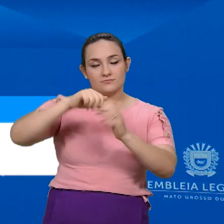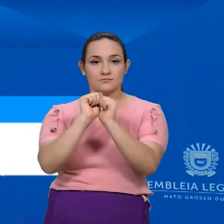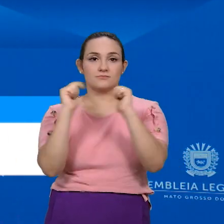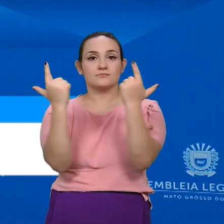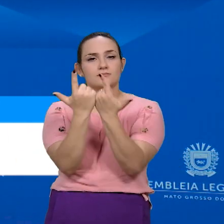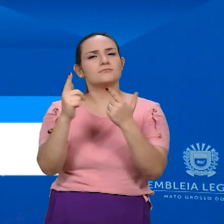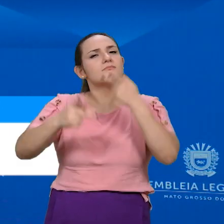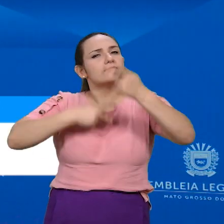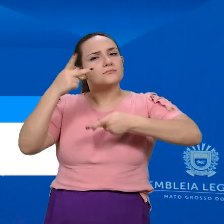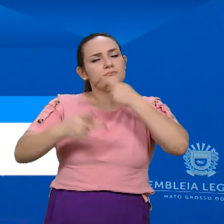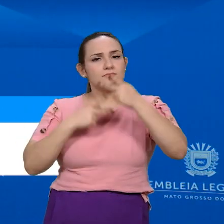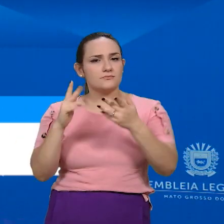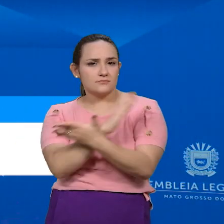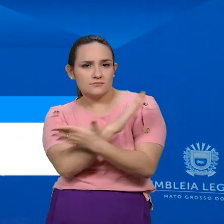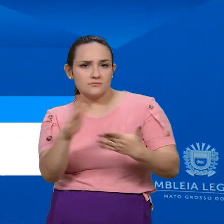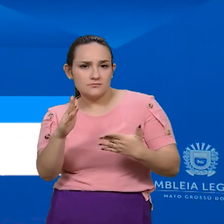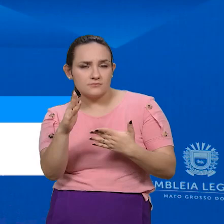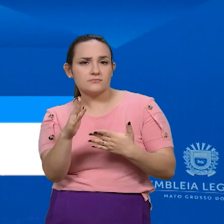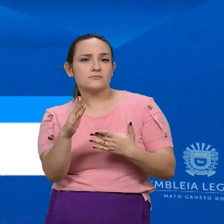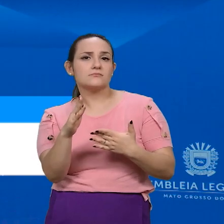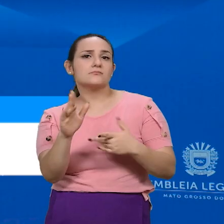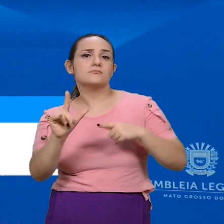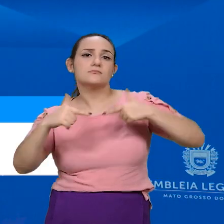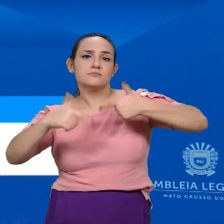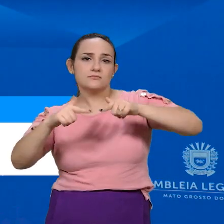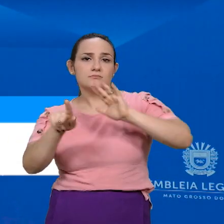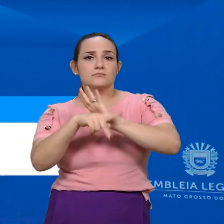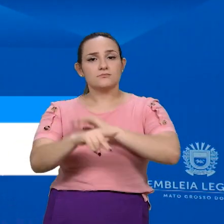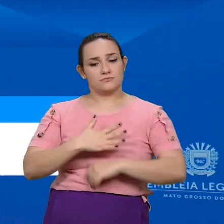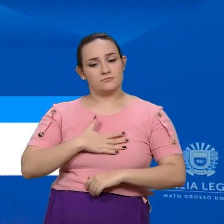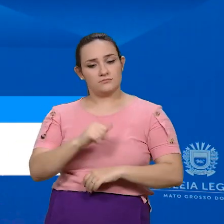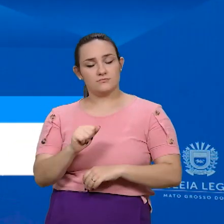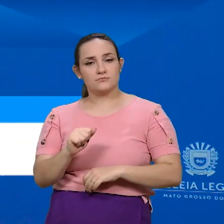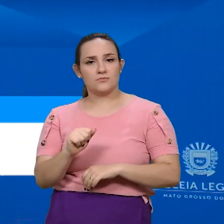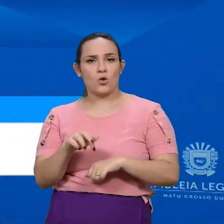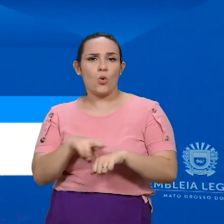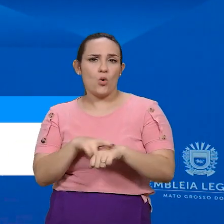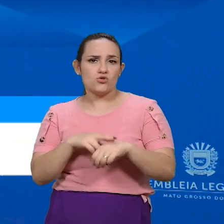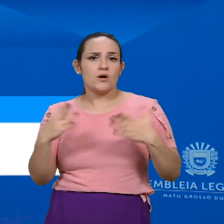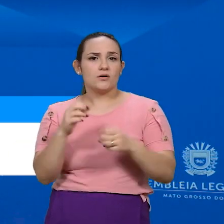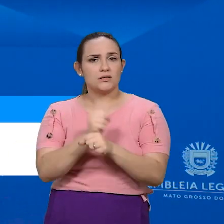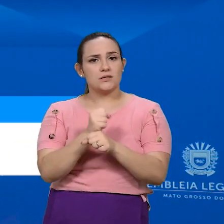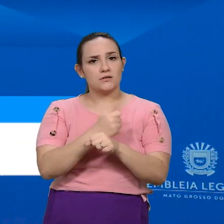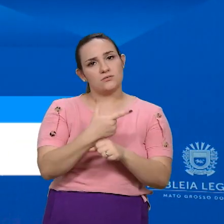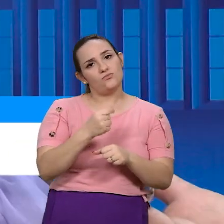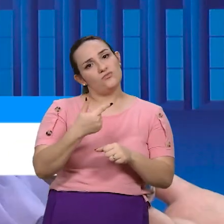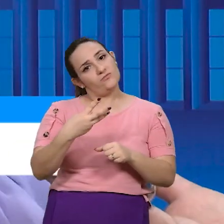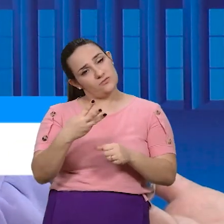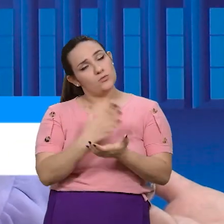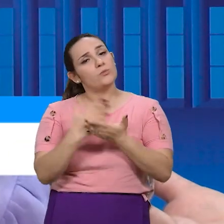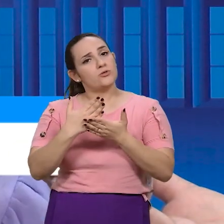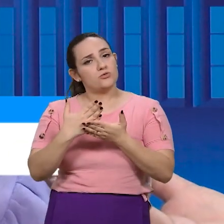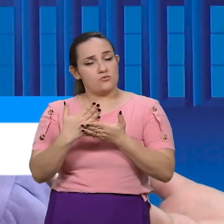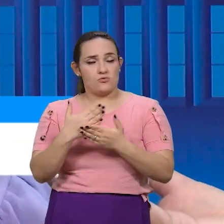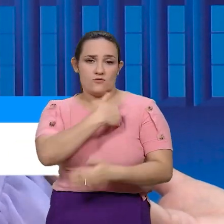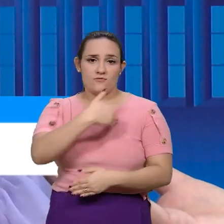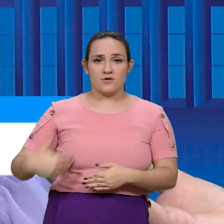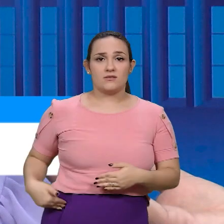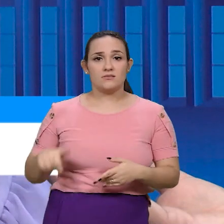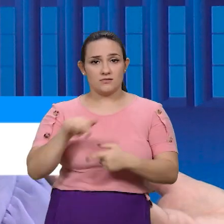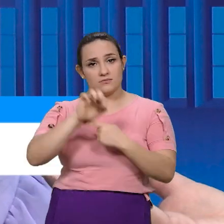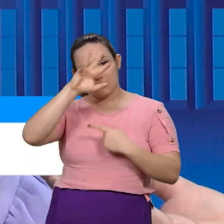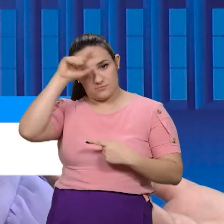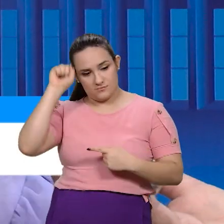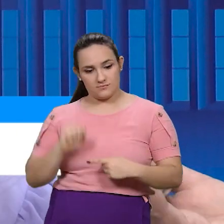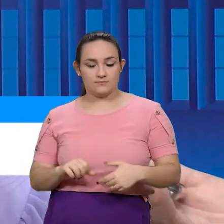do Agosto Lilás deste ano de 2023, que foram lançadas pelo governo de Mato Grosso do Sul. Antes da Lei Maria da Penha,